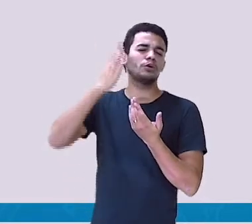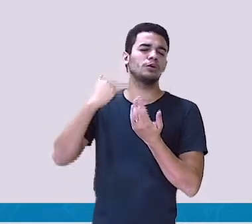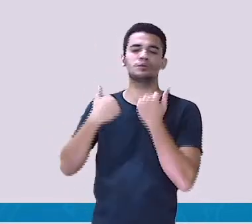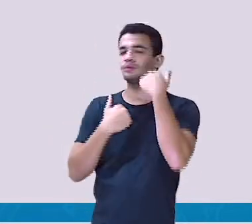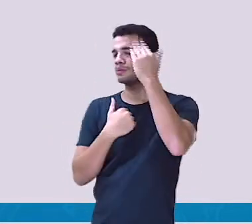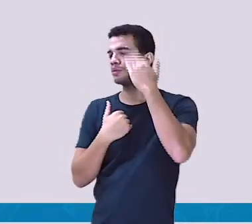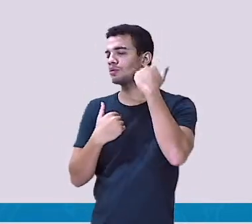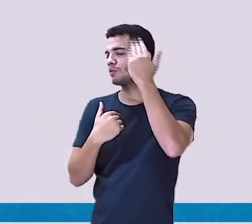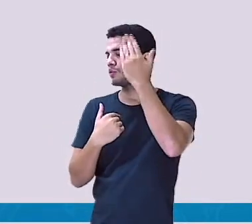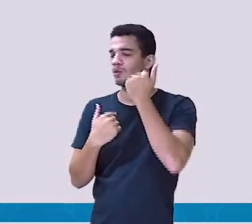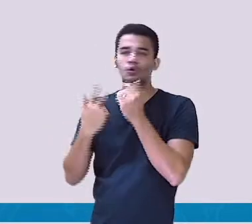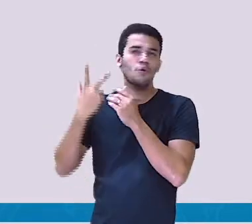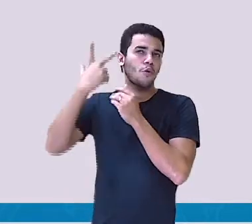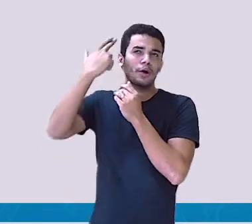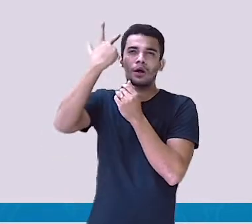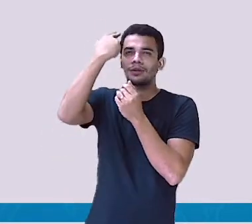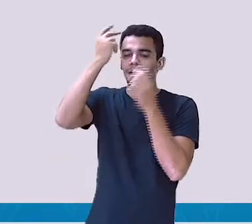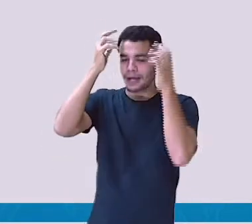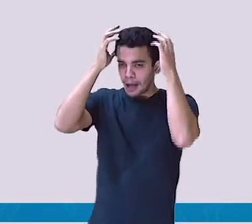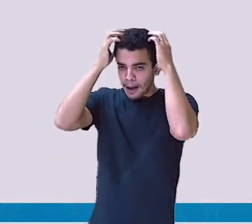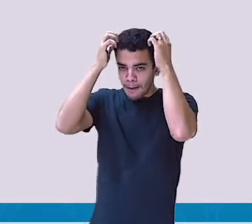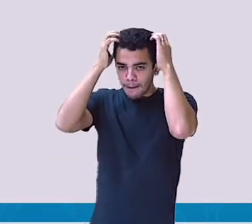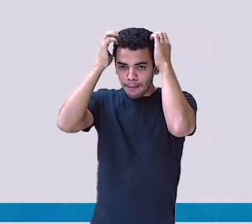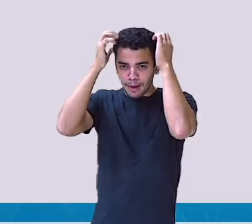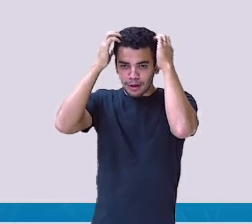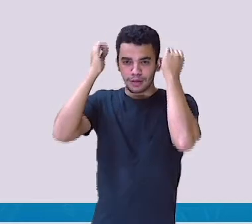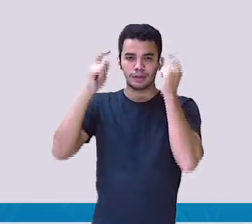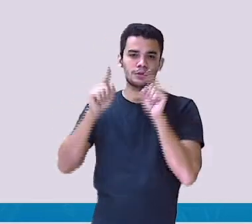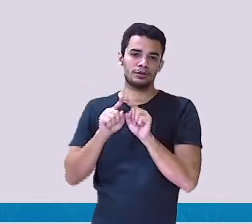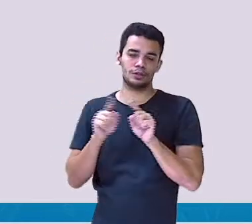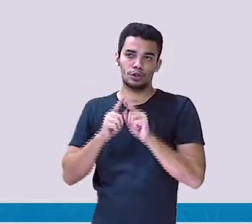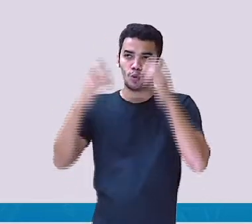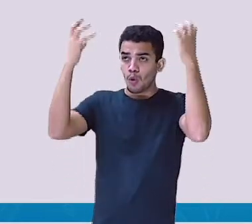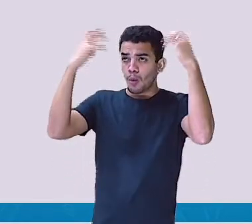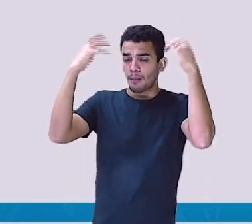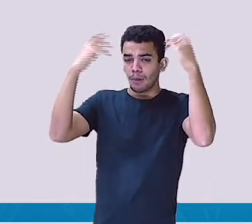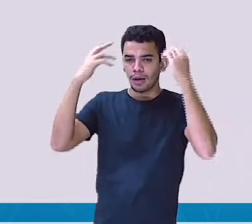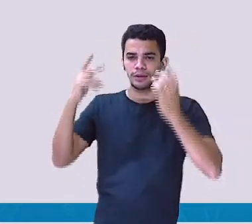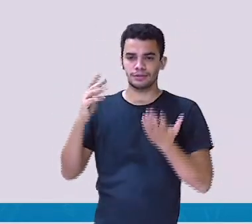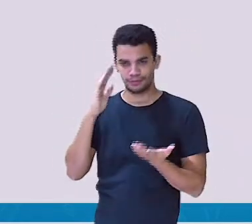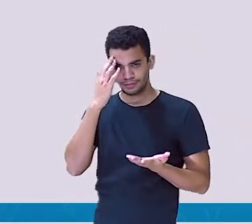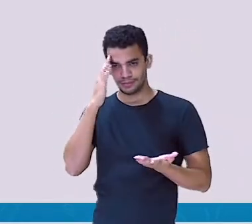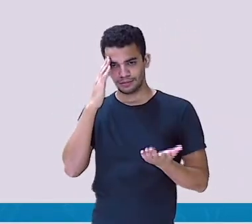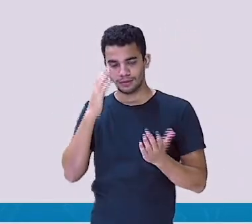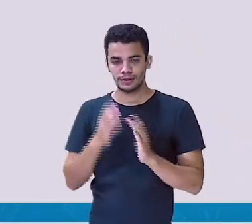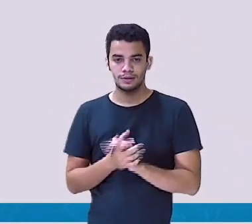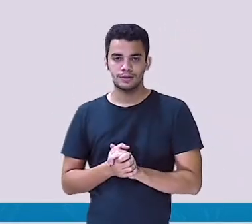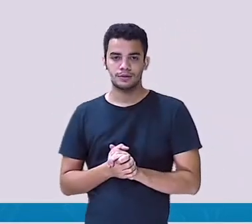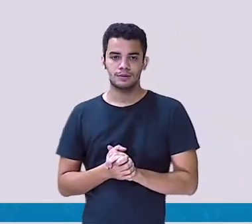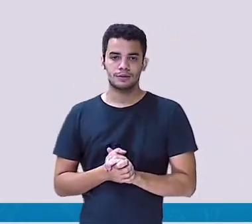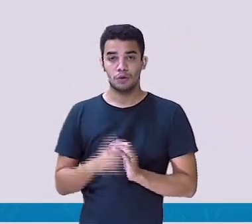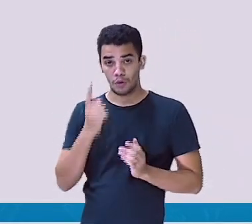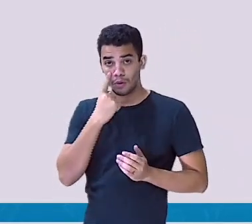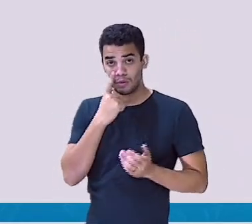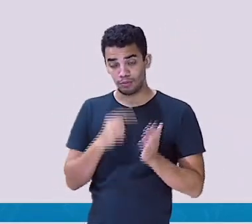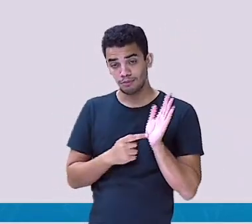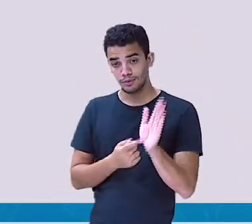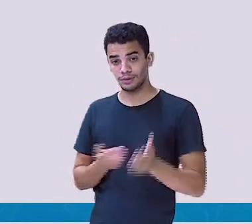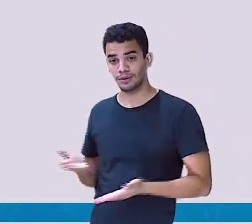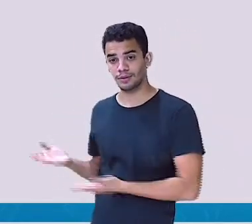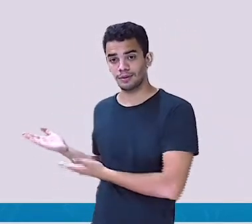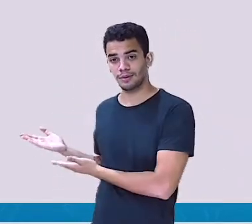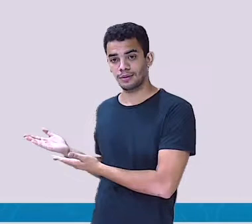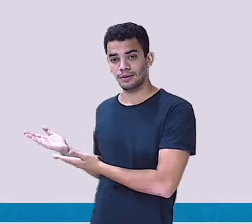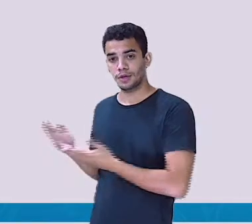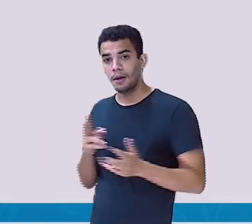de matéria-prima, de shampoo, de sabonete, de todas essas questões. Eu trouxe aí uma imagem que é